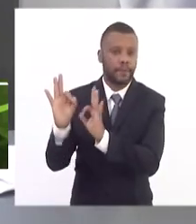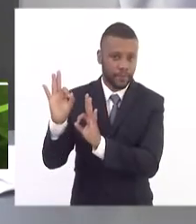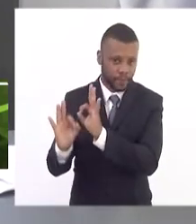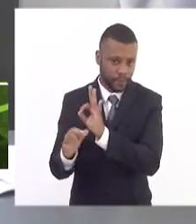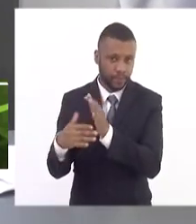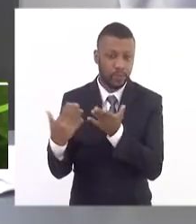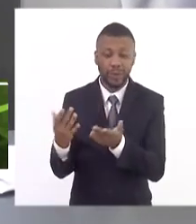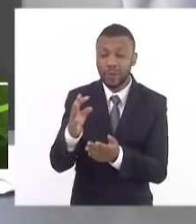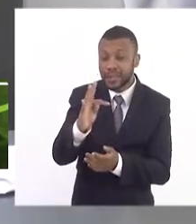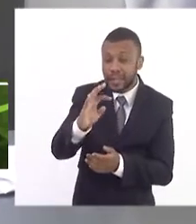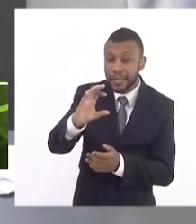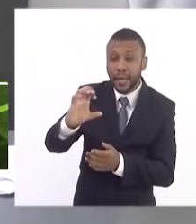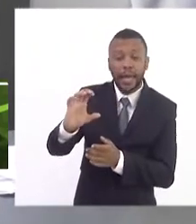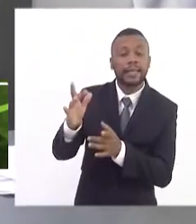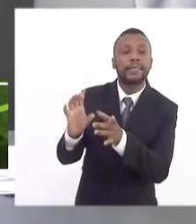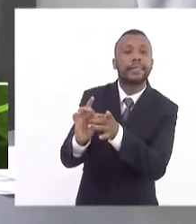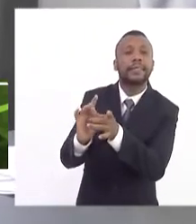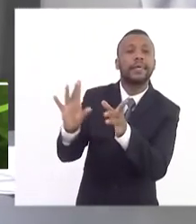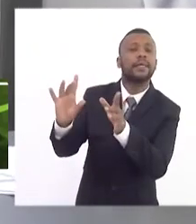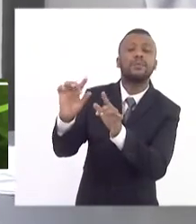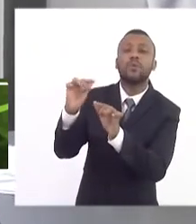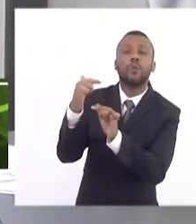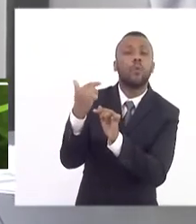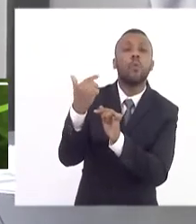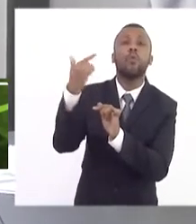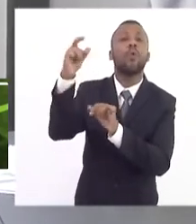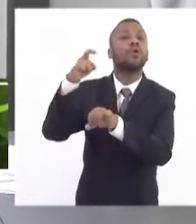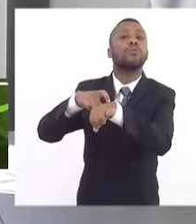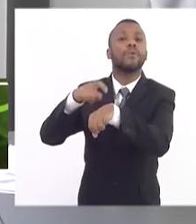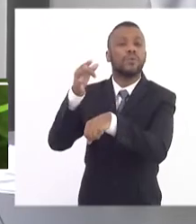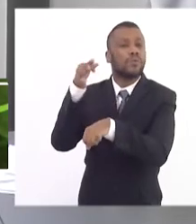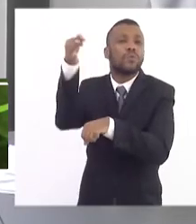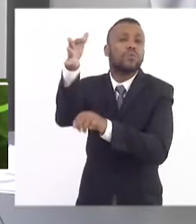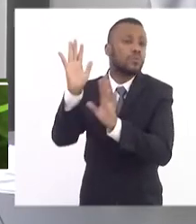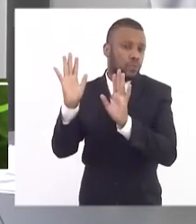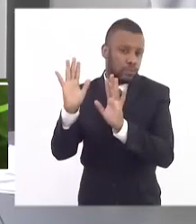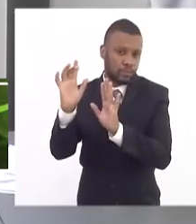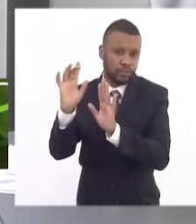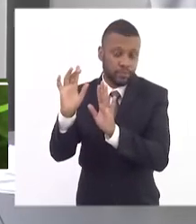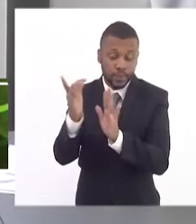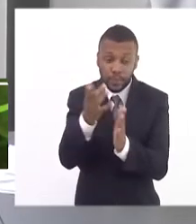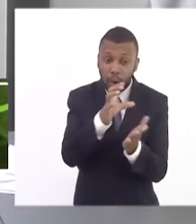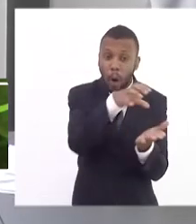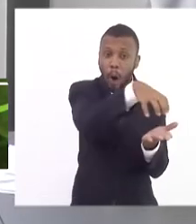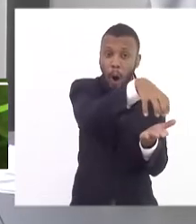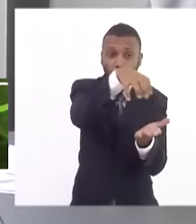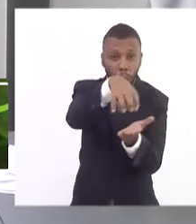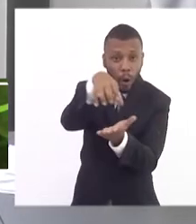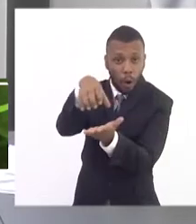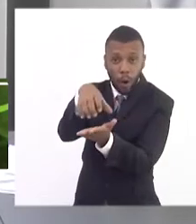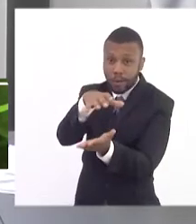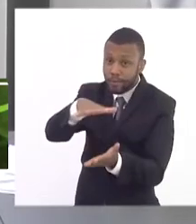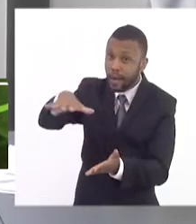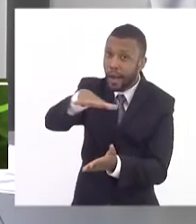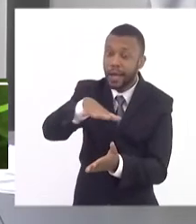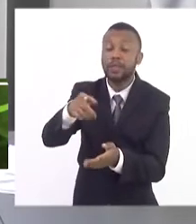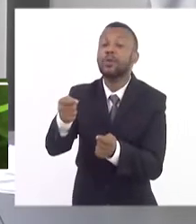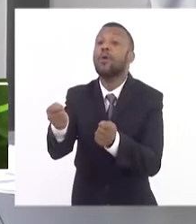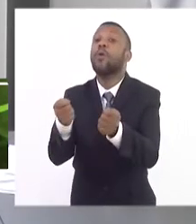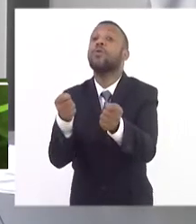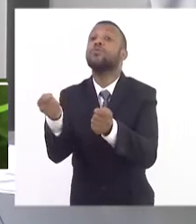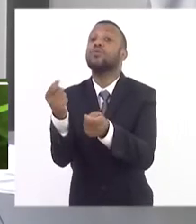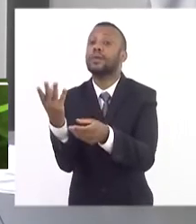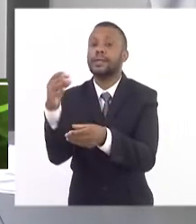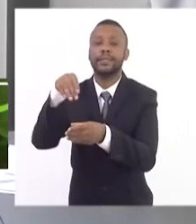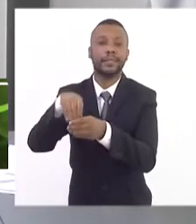está deixando para um outro momento. E esses são órgãos que a gente chama do controle interno,